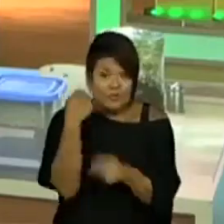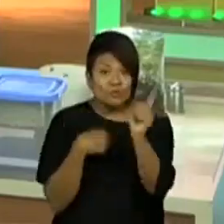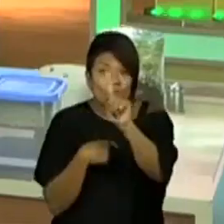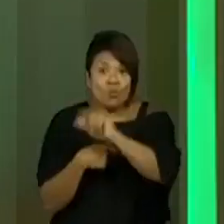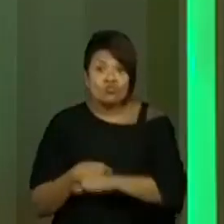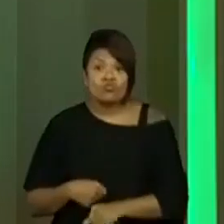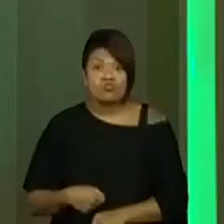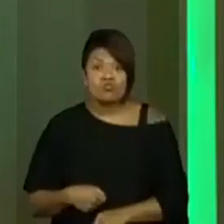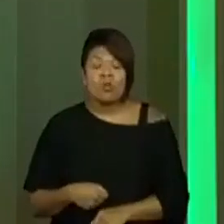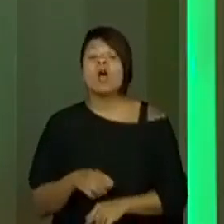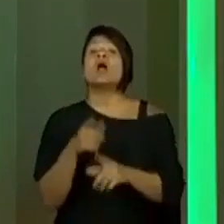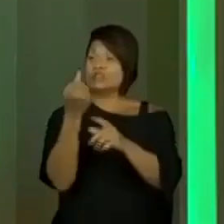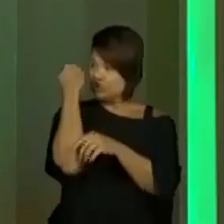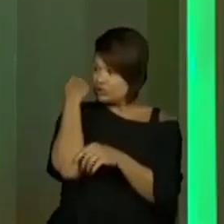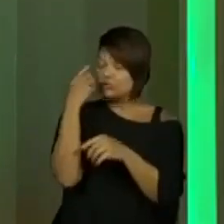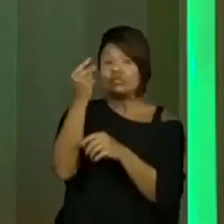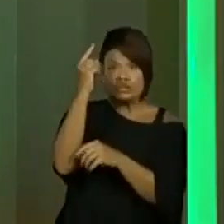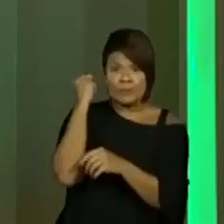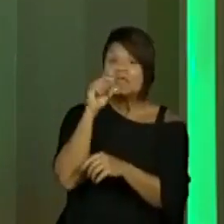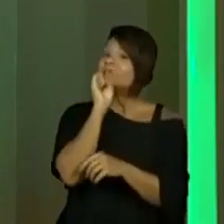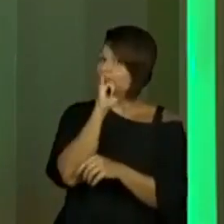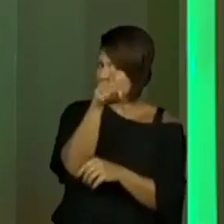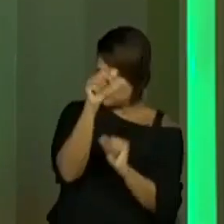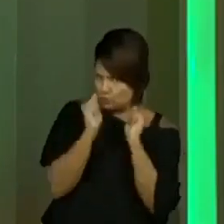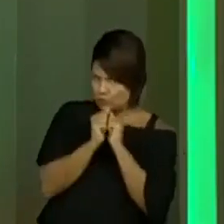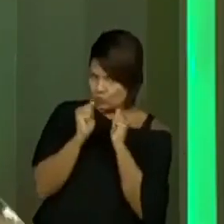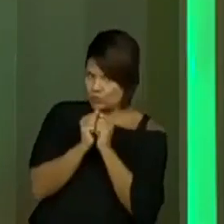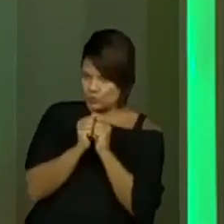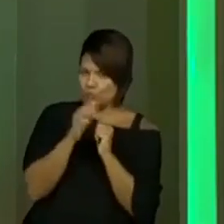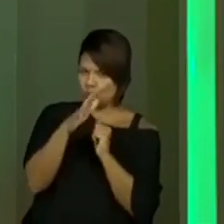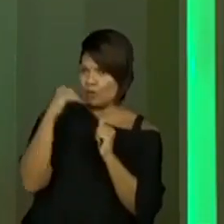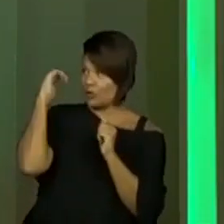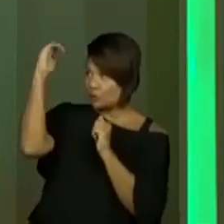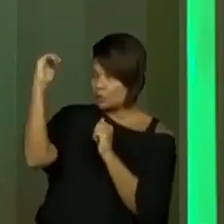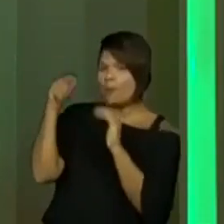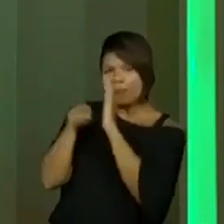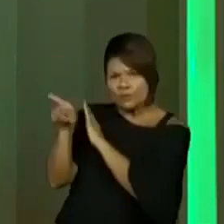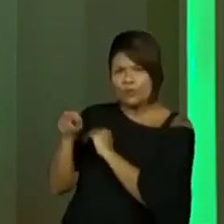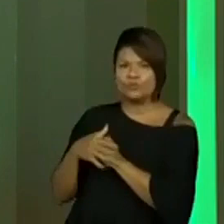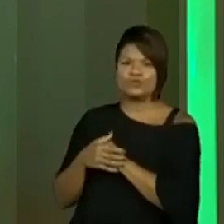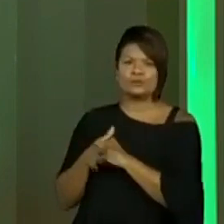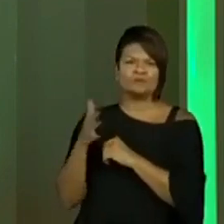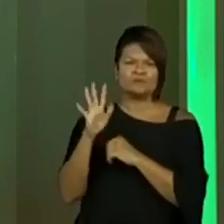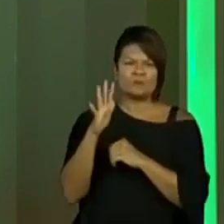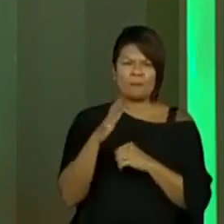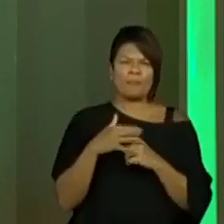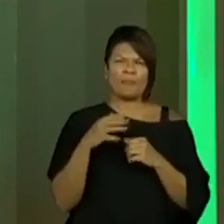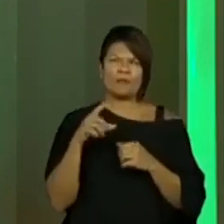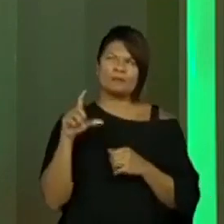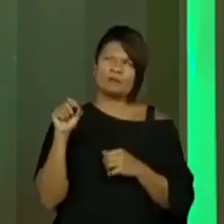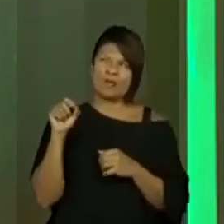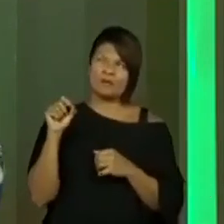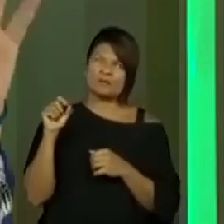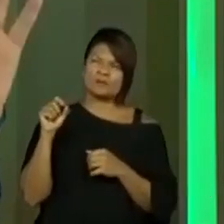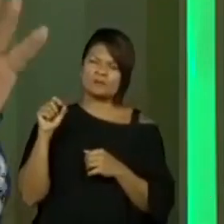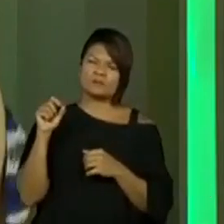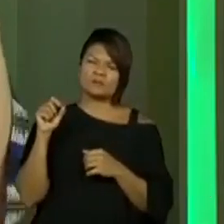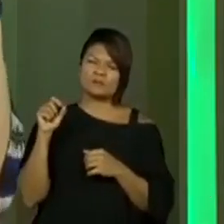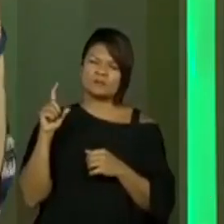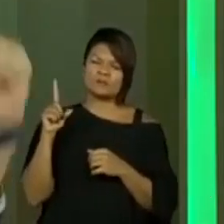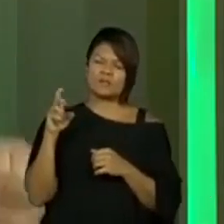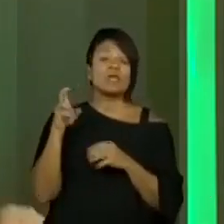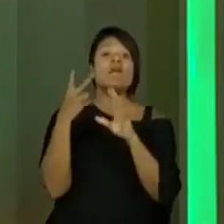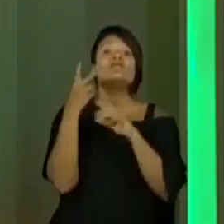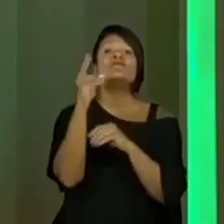Verdade. Se você tiver com alguém aí na sua casa neste momento, pergunte a uns 10, 15, vamos aumentar um pouquinho mais,